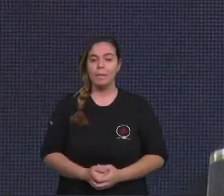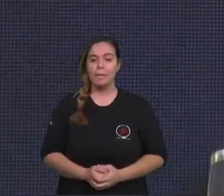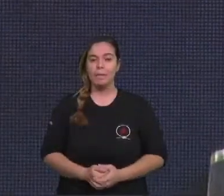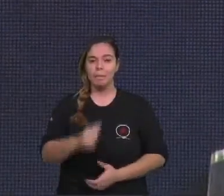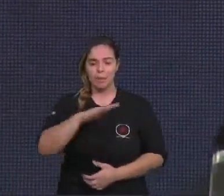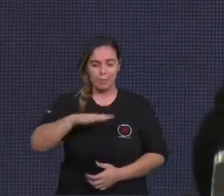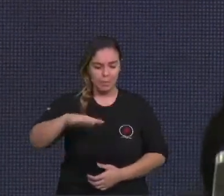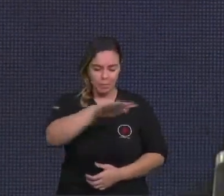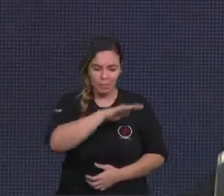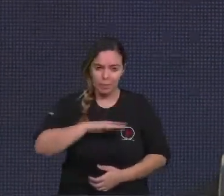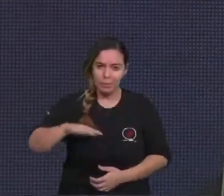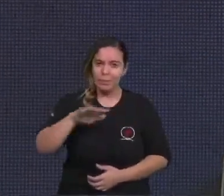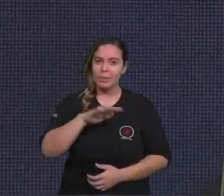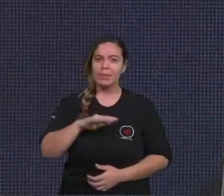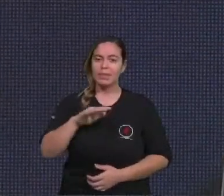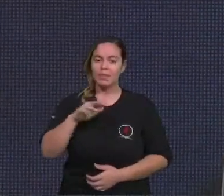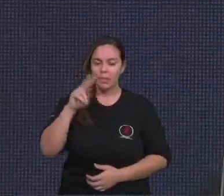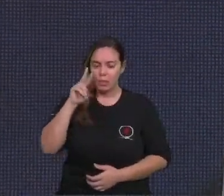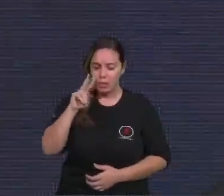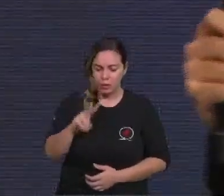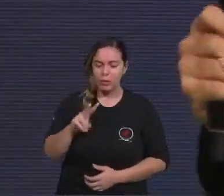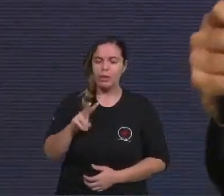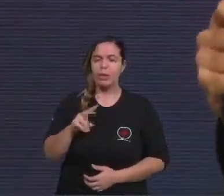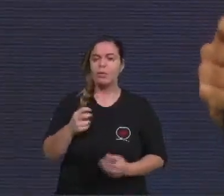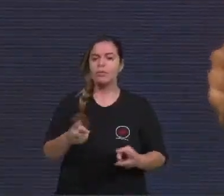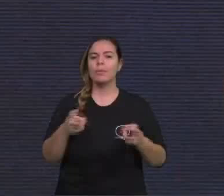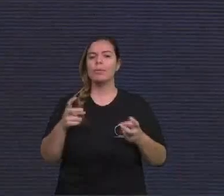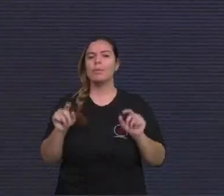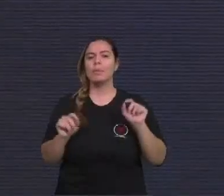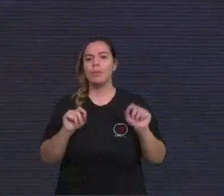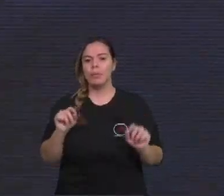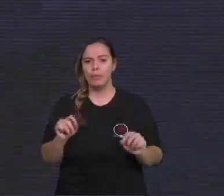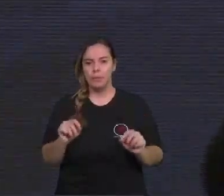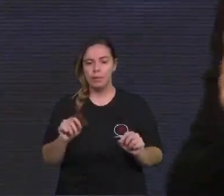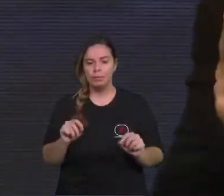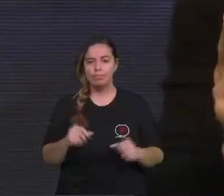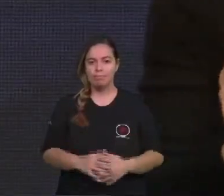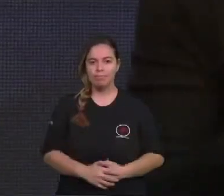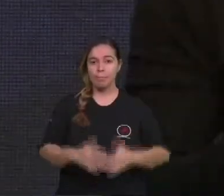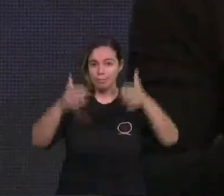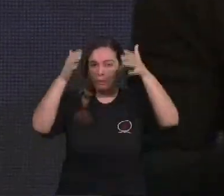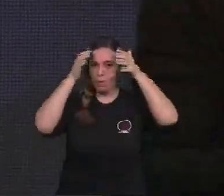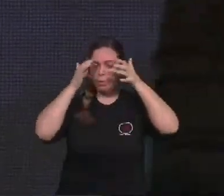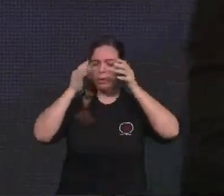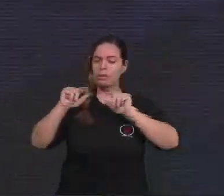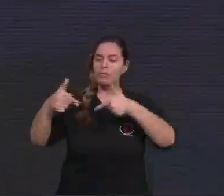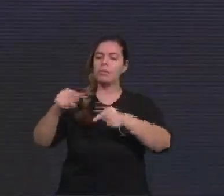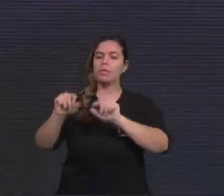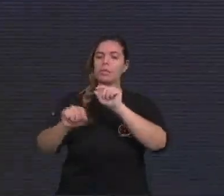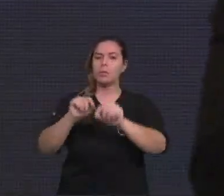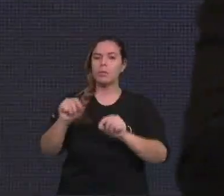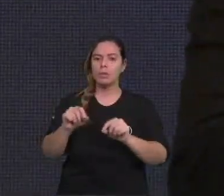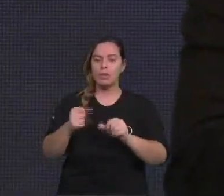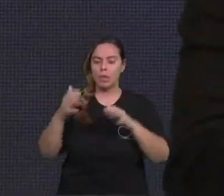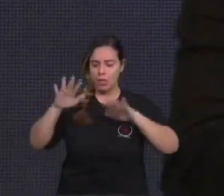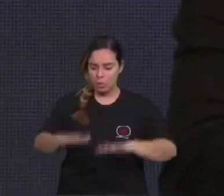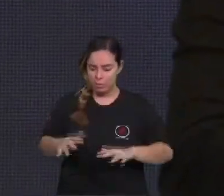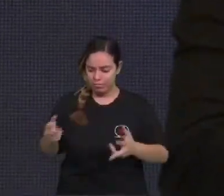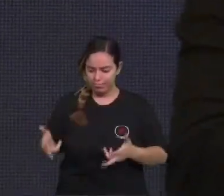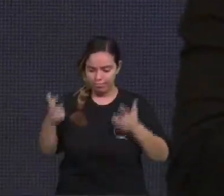esse ambiente, nós vamos ver que a primeira coisa que esse camarada faz é olhar para onde ele está.